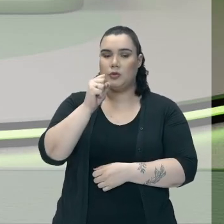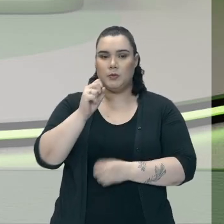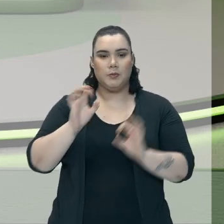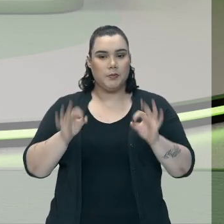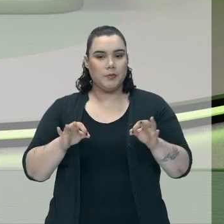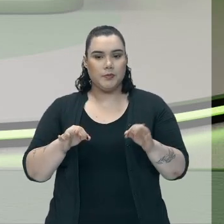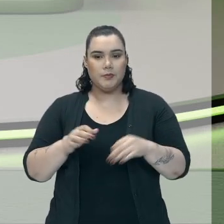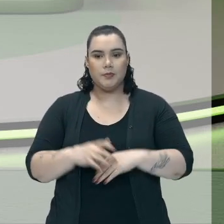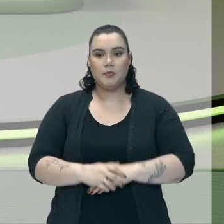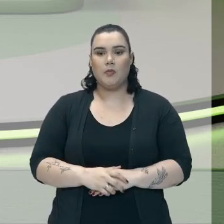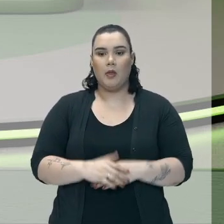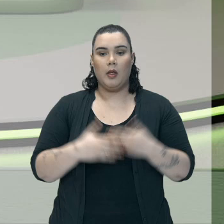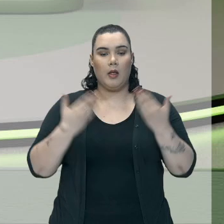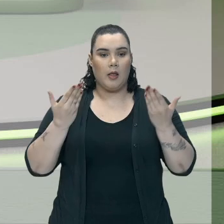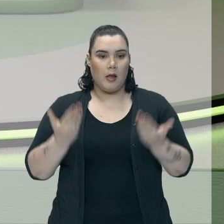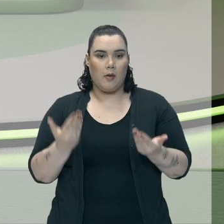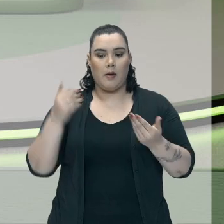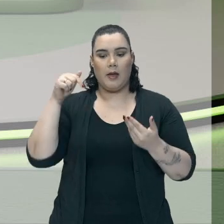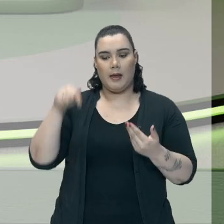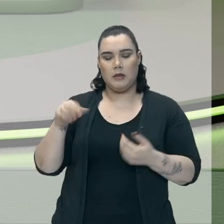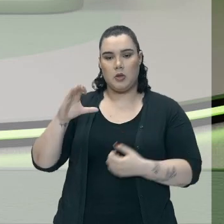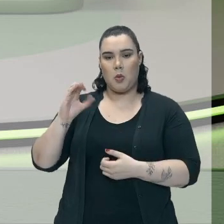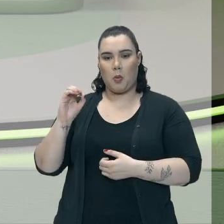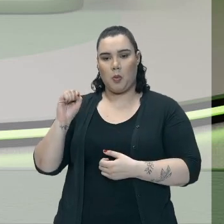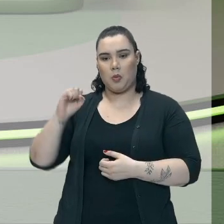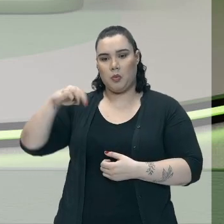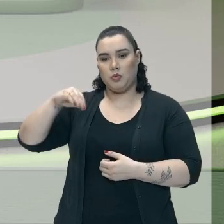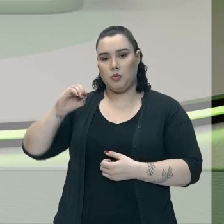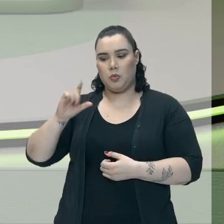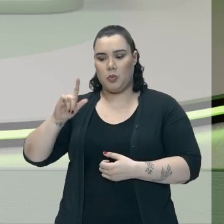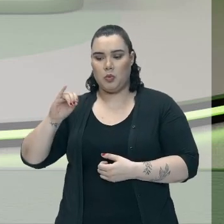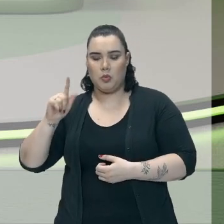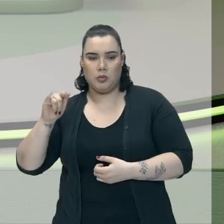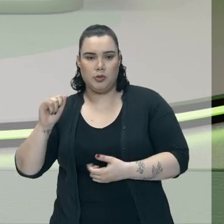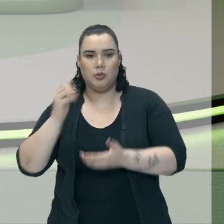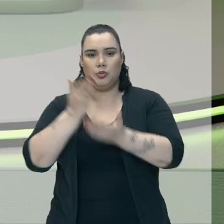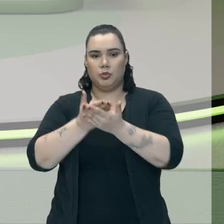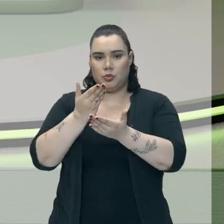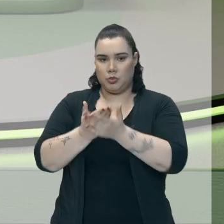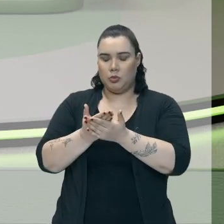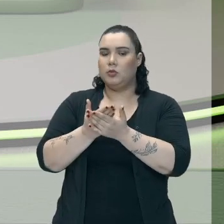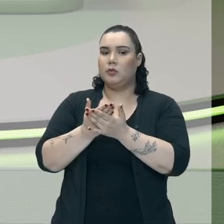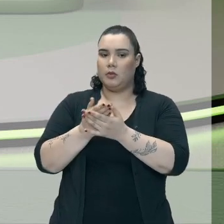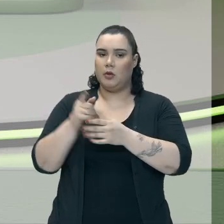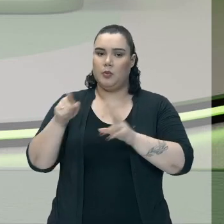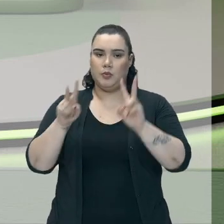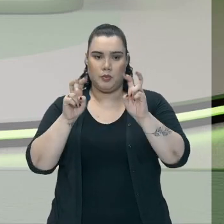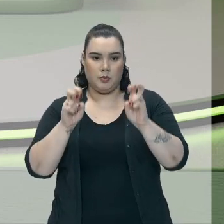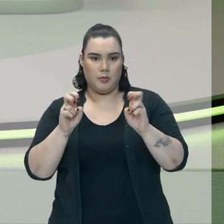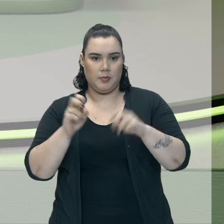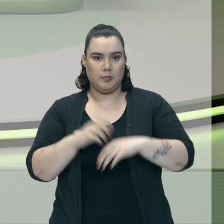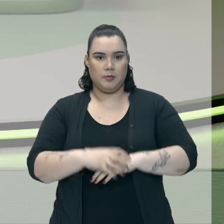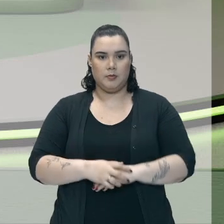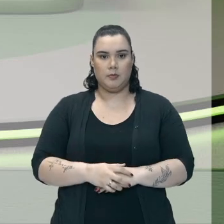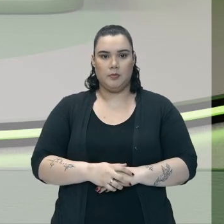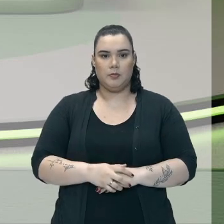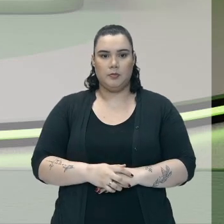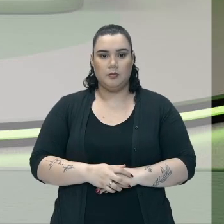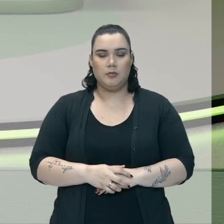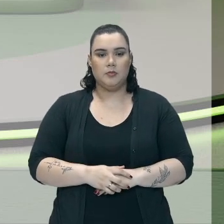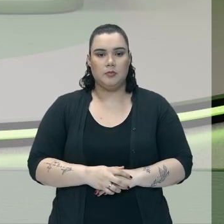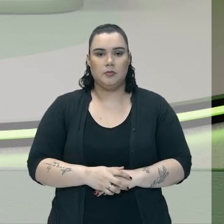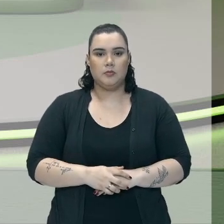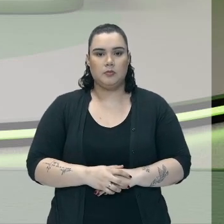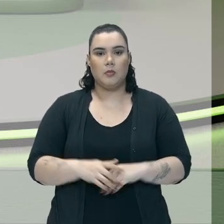legal, pessoal? Então, a cosmologia vem estudando essa parte da astronomia. Seguindo